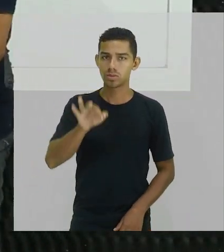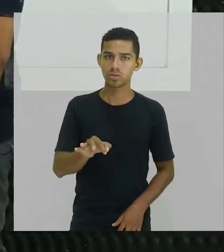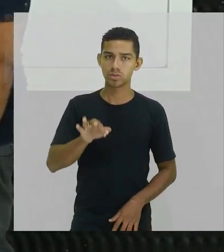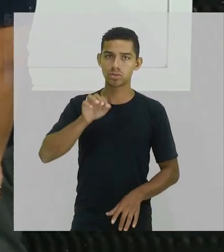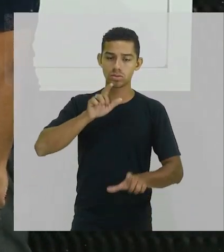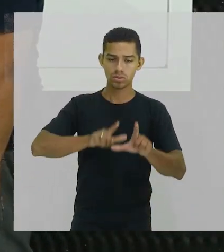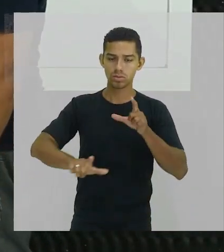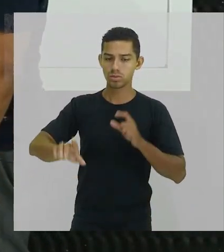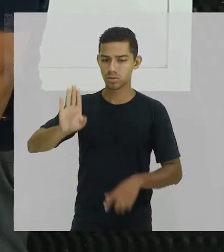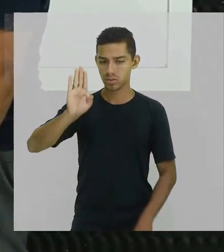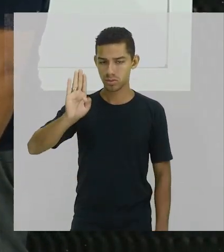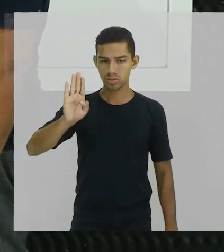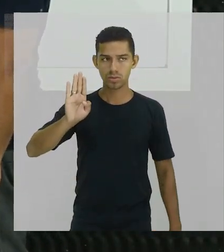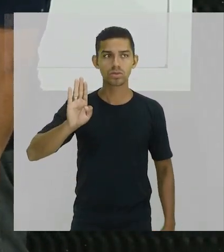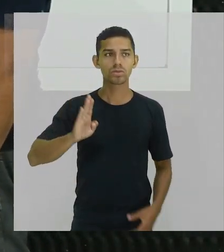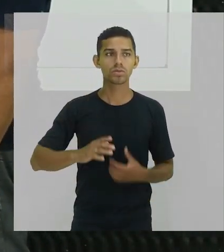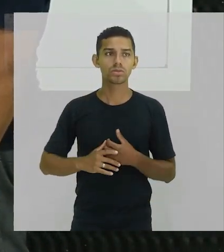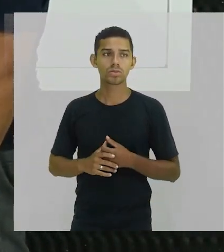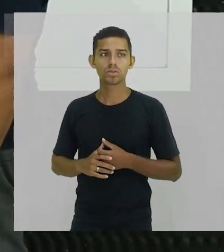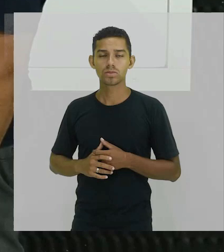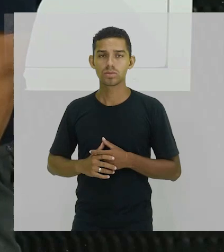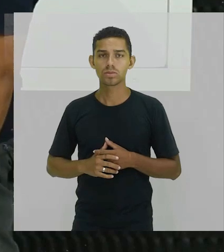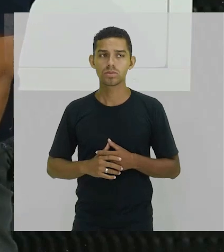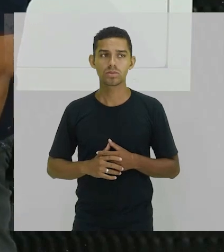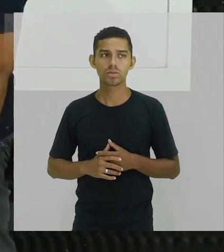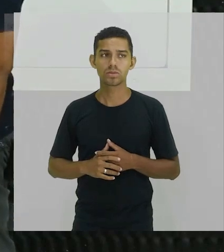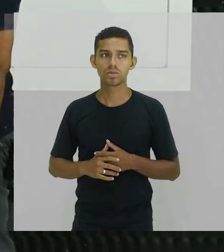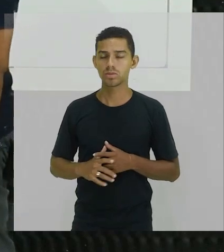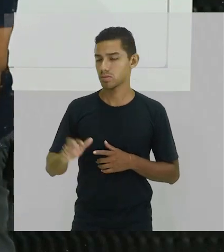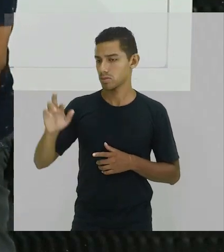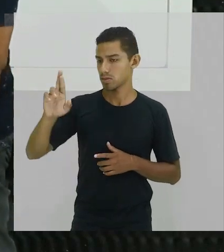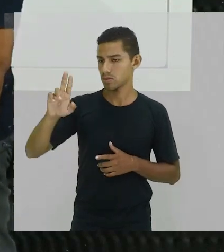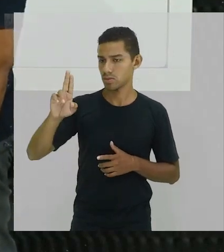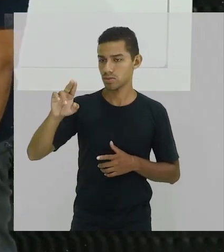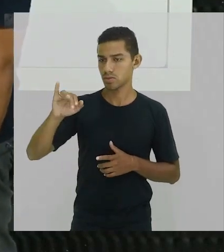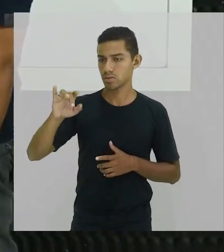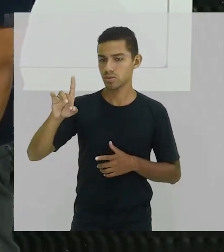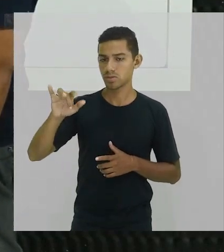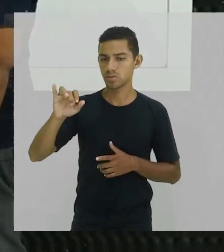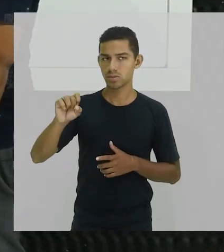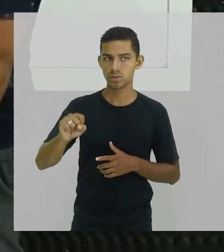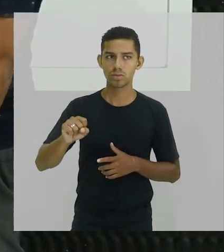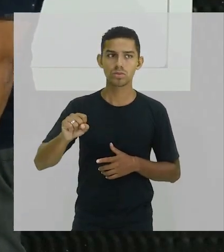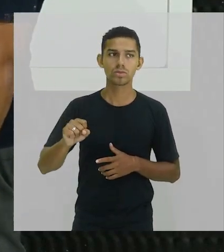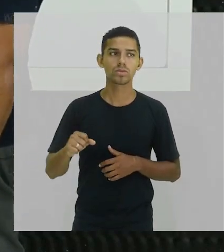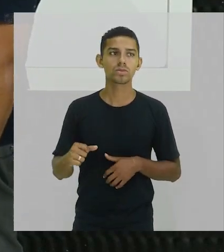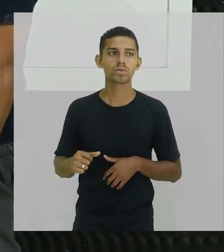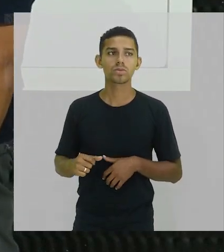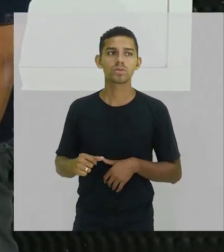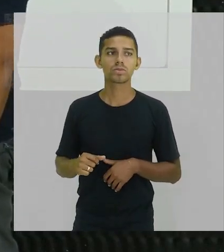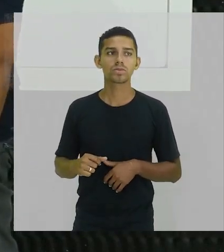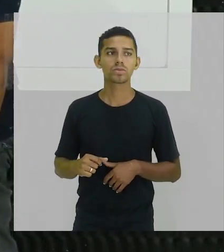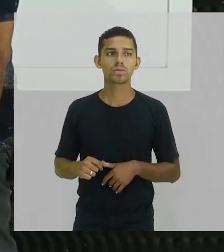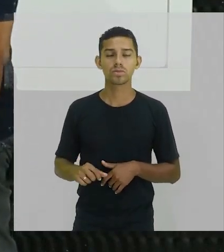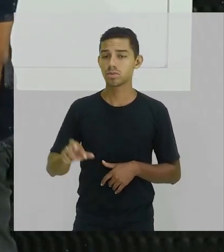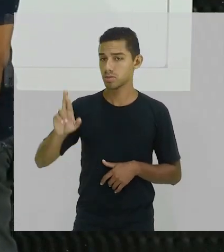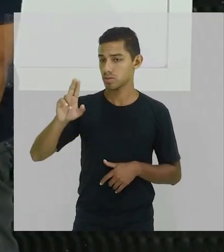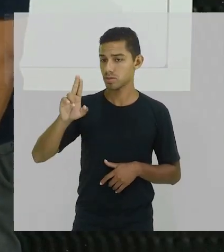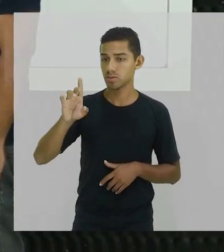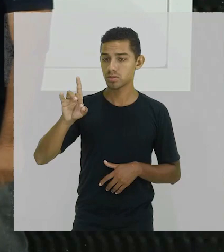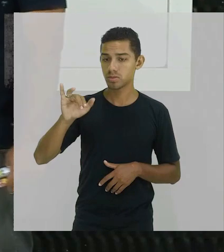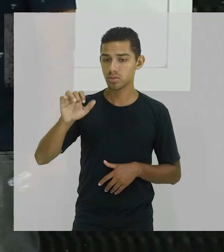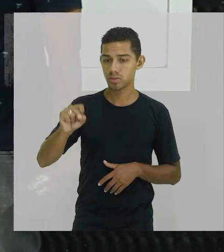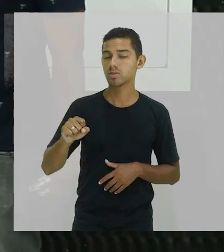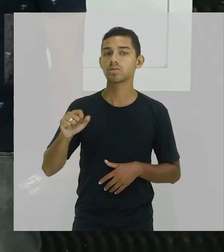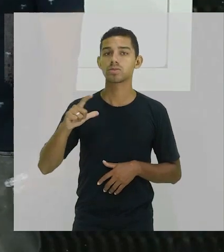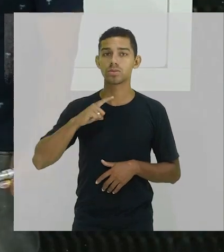som originário e eu tenho os ruídos, né? Por exemplo, eu tenho uns ruídos aqui em preto, certo? Os ruídos eles vão dar esse